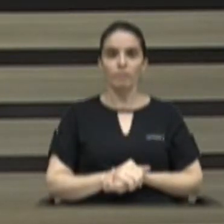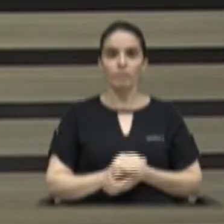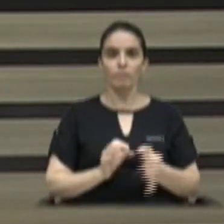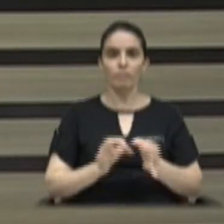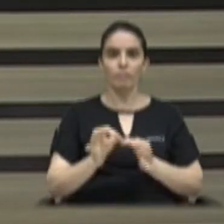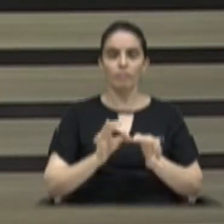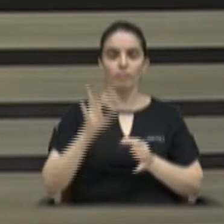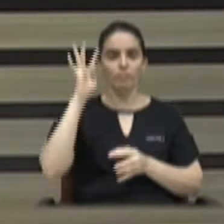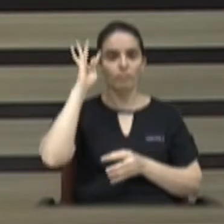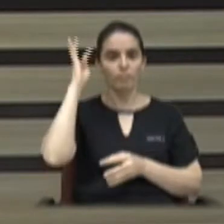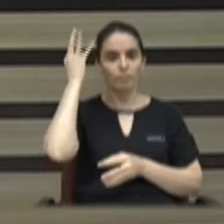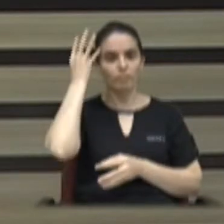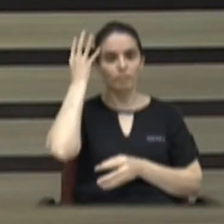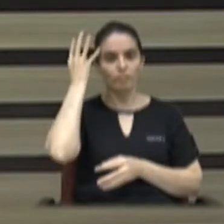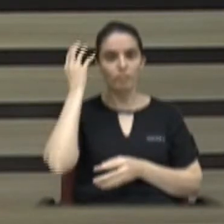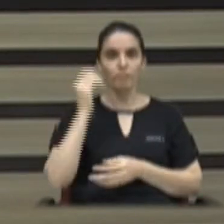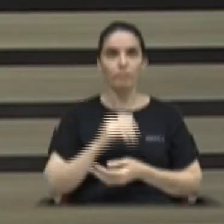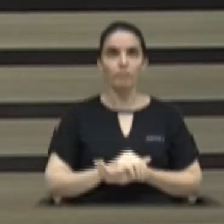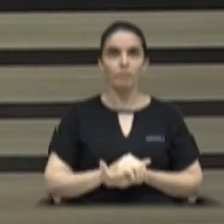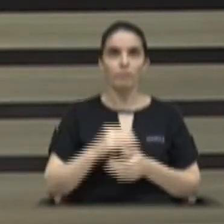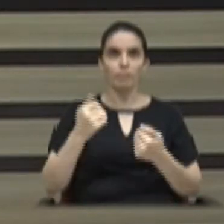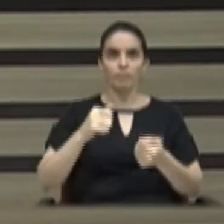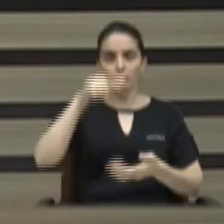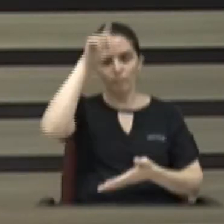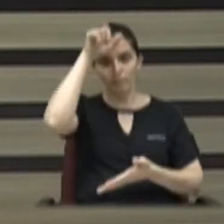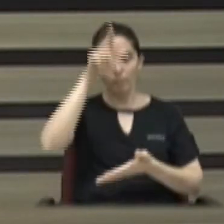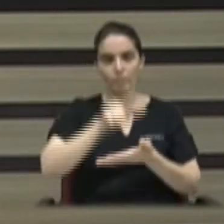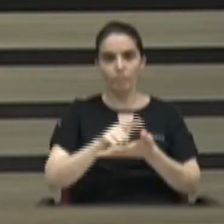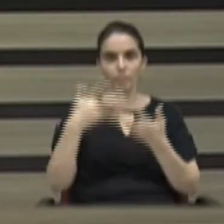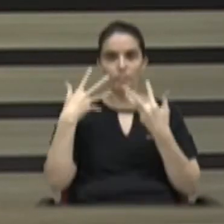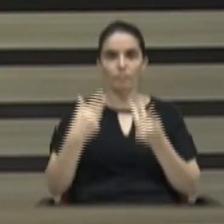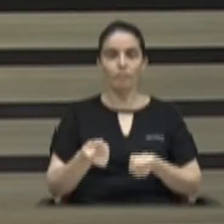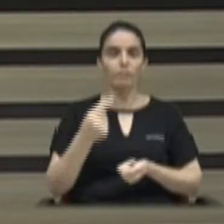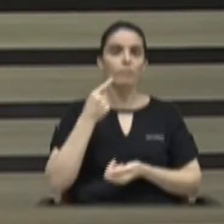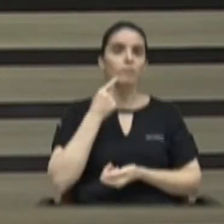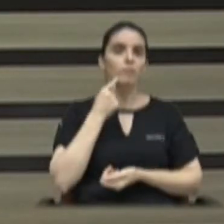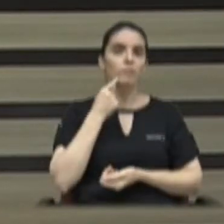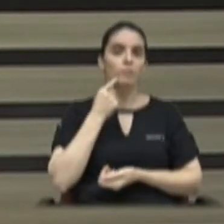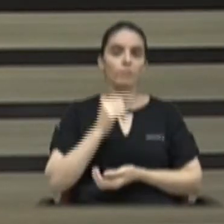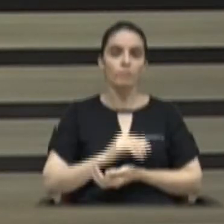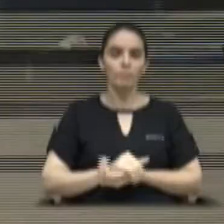projeto de resolução da mesa. Precisa da anuência dos líderes. Cleiton Silva.